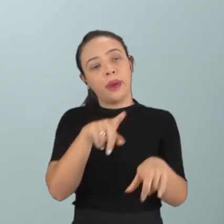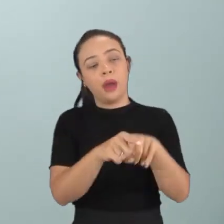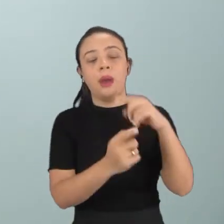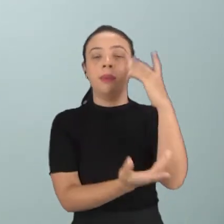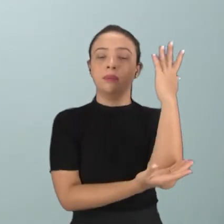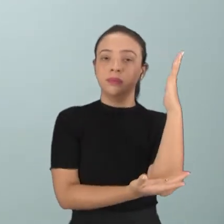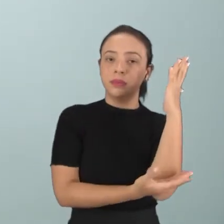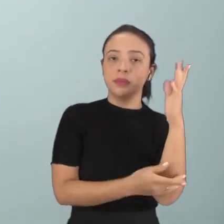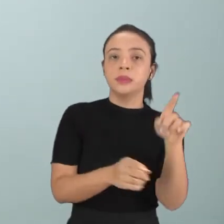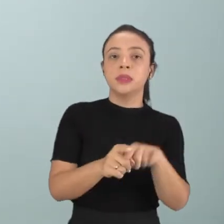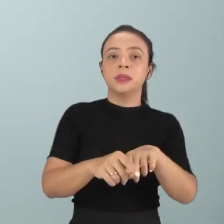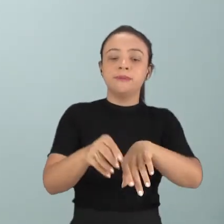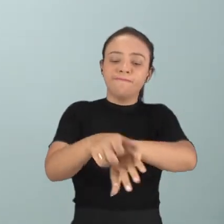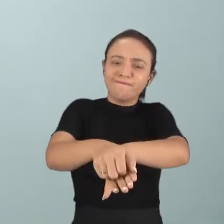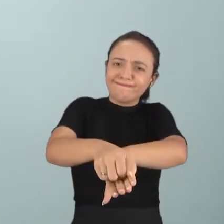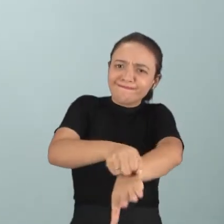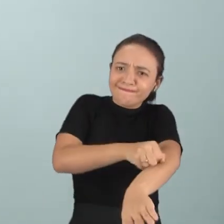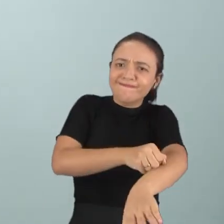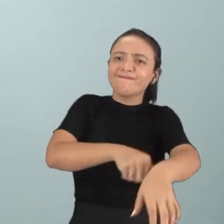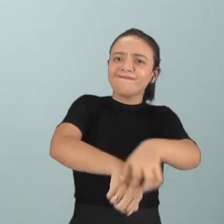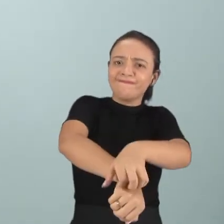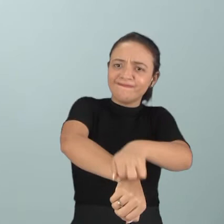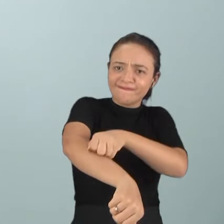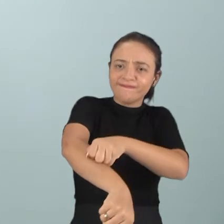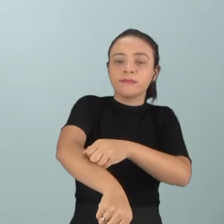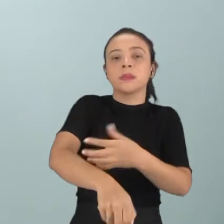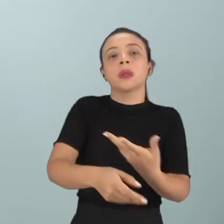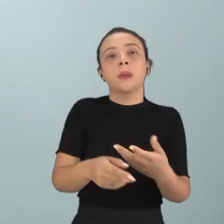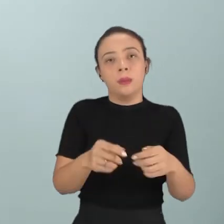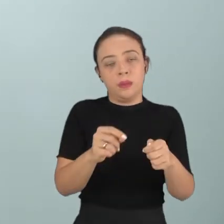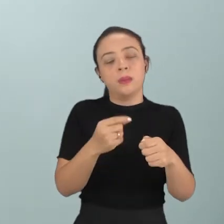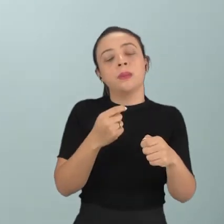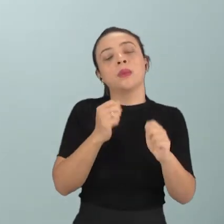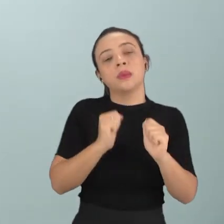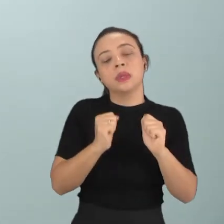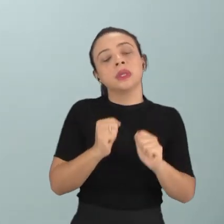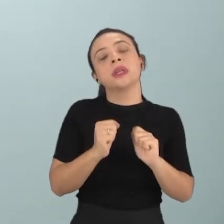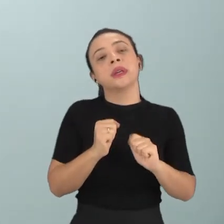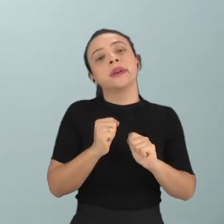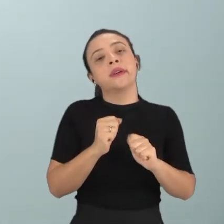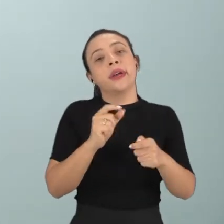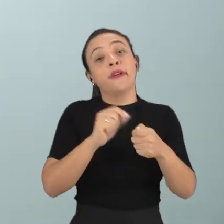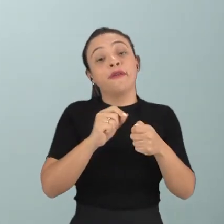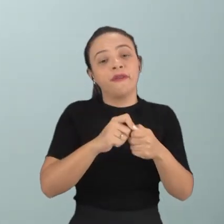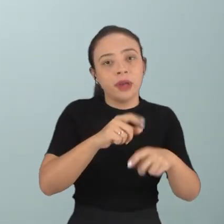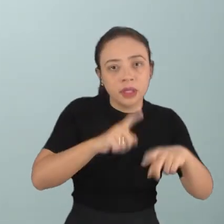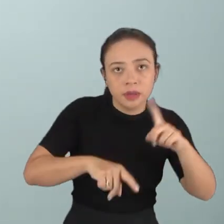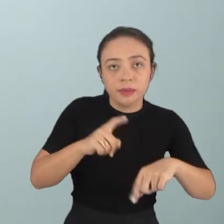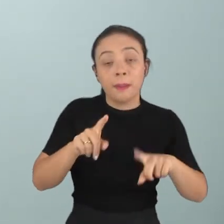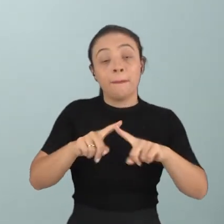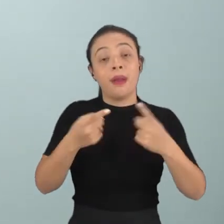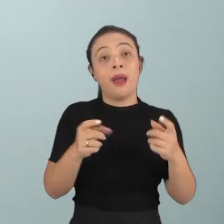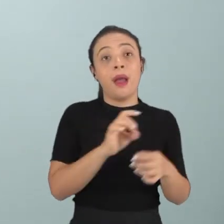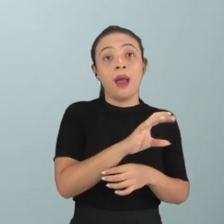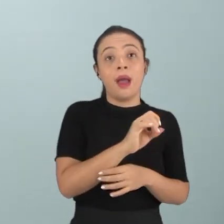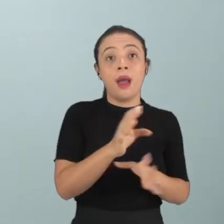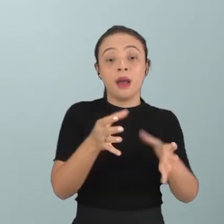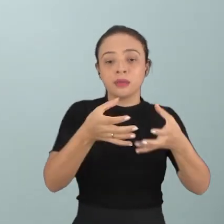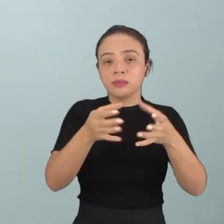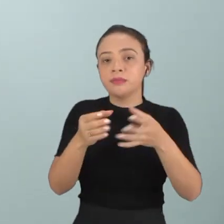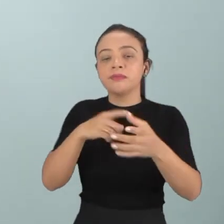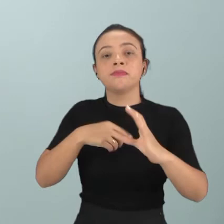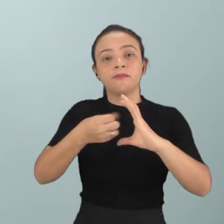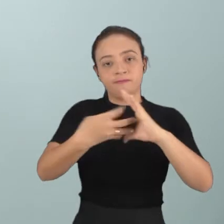né? Peles esticadas para fazer os instrumentos de percussão. Mas em cada tribo tem uma característica